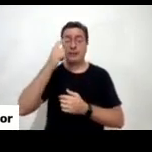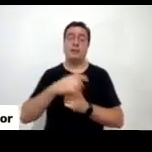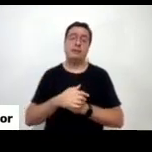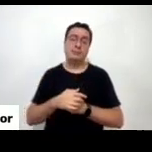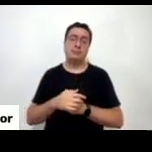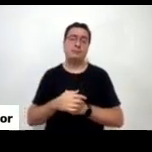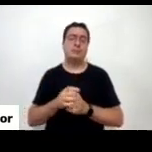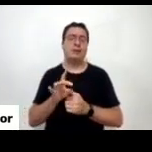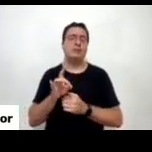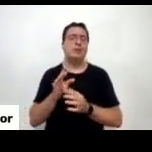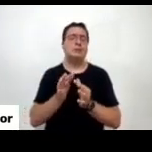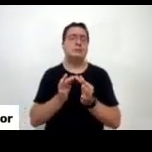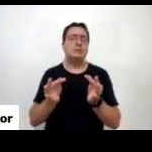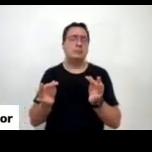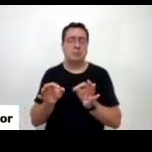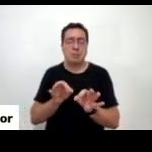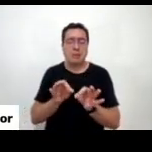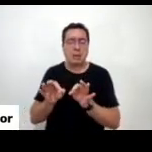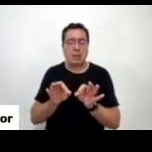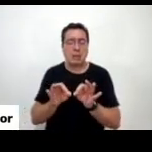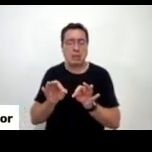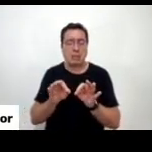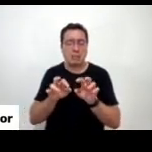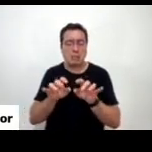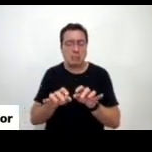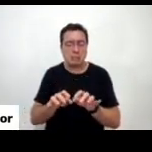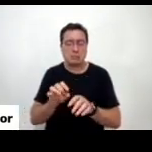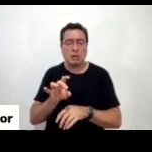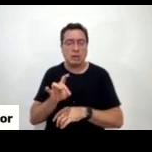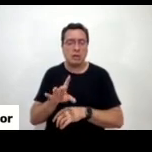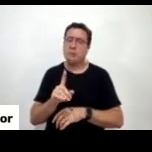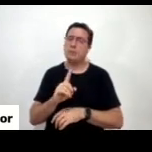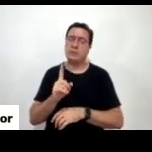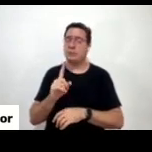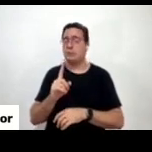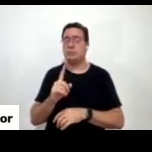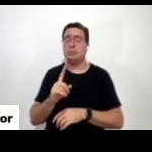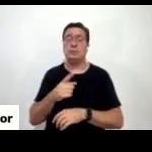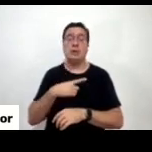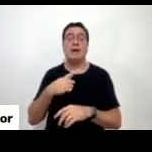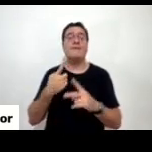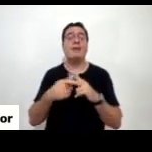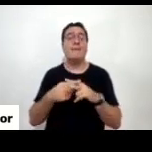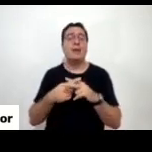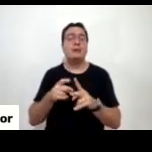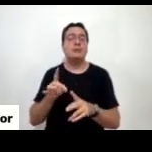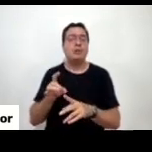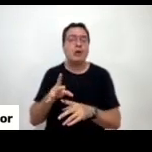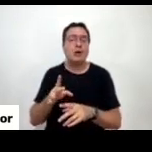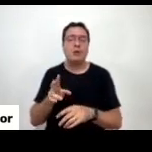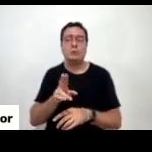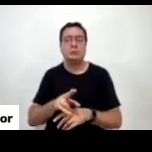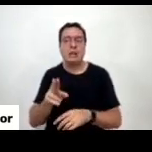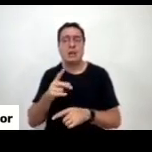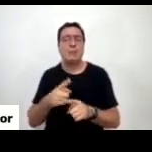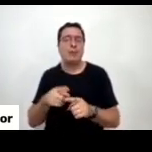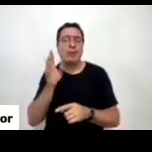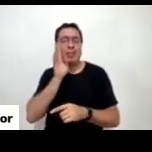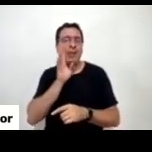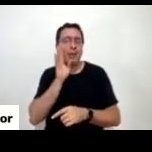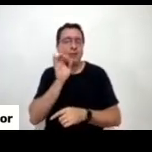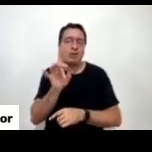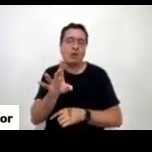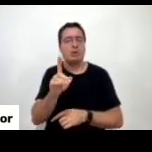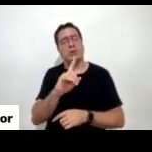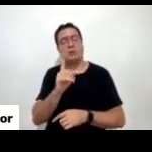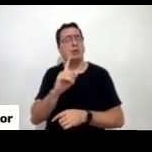é simplesmente desenvolver. Não é simplesmente trazer uma ferramenta. Não é simplesmente utilizar porque é legal. Mas